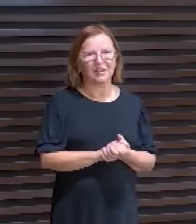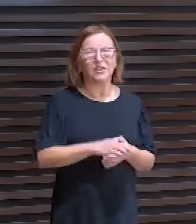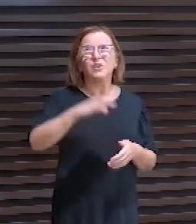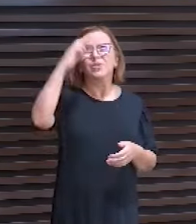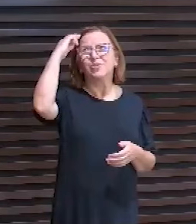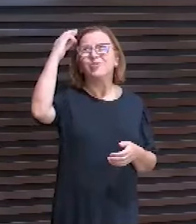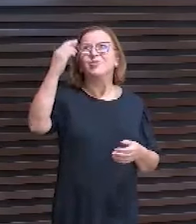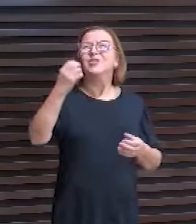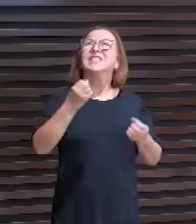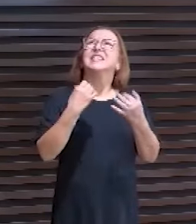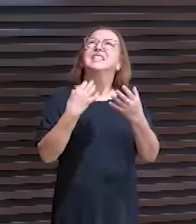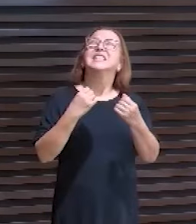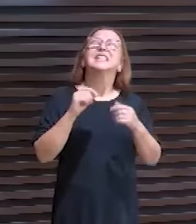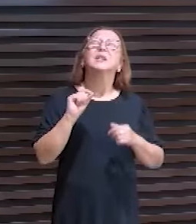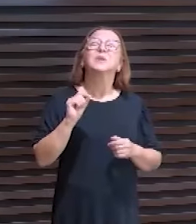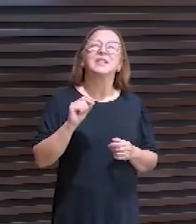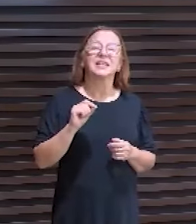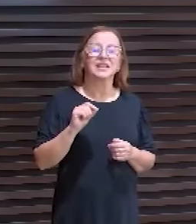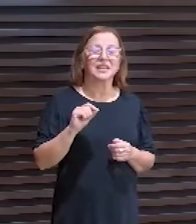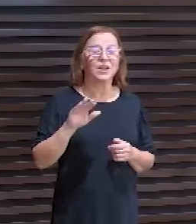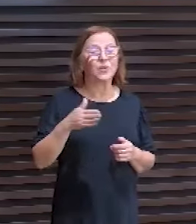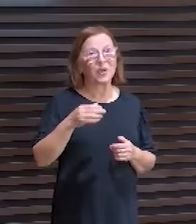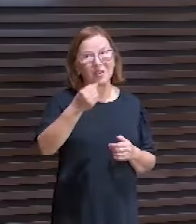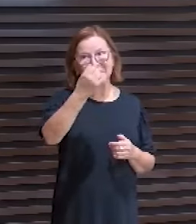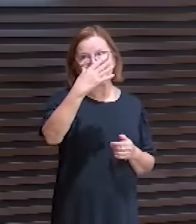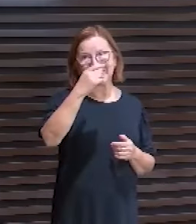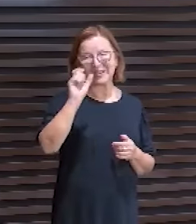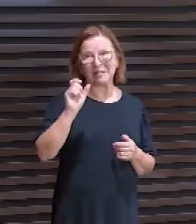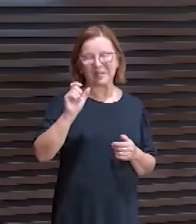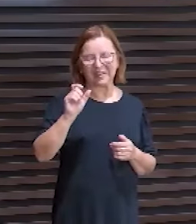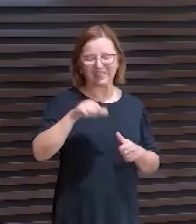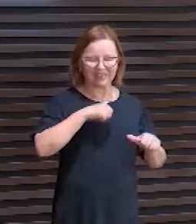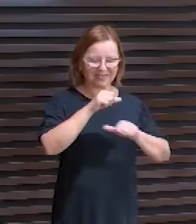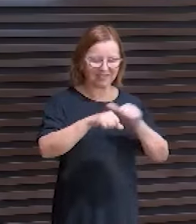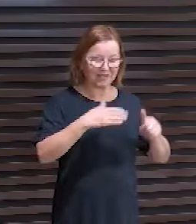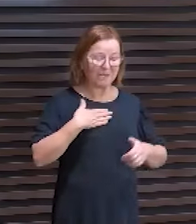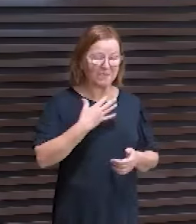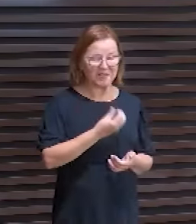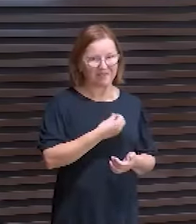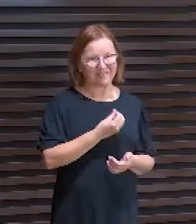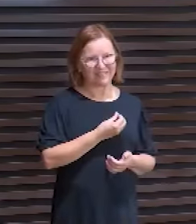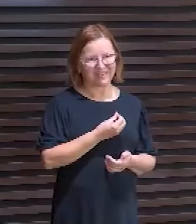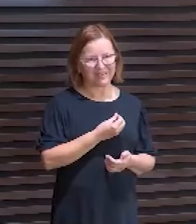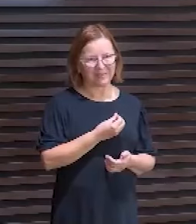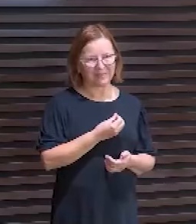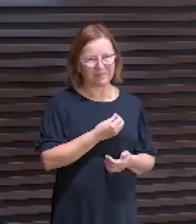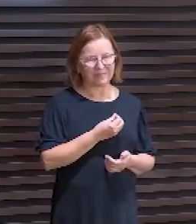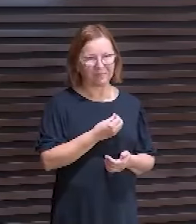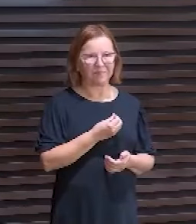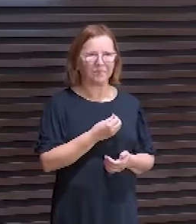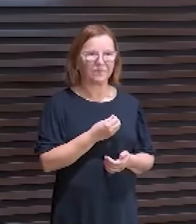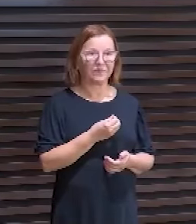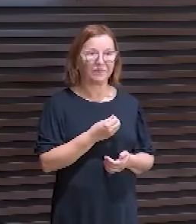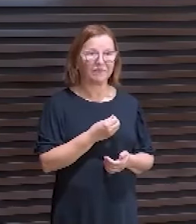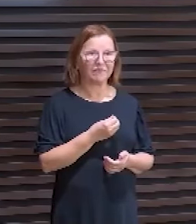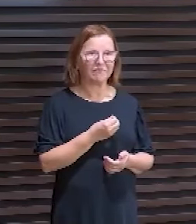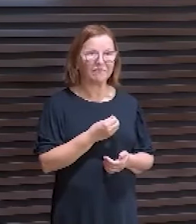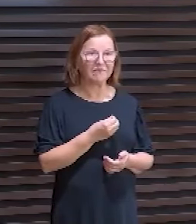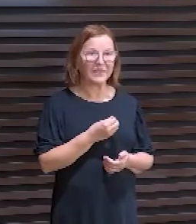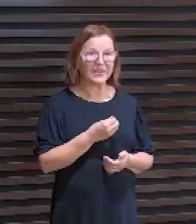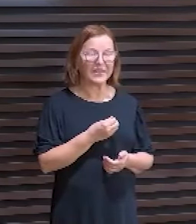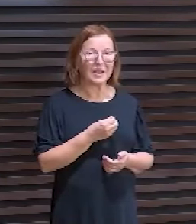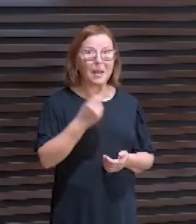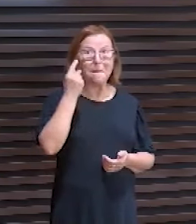hoje qual é a revelação da palavra que vem transformar a minha vida à medida que eu seja mais